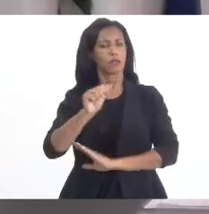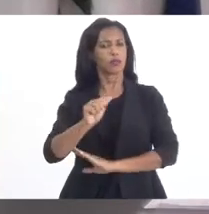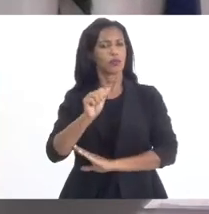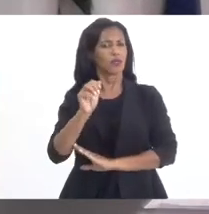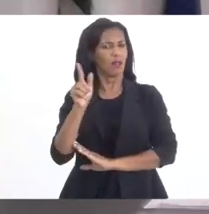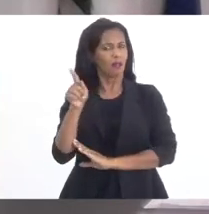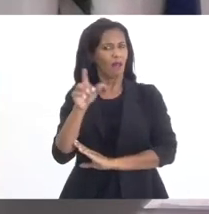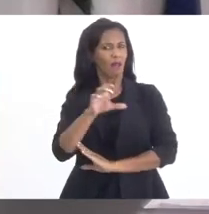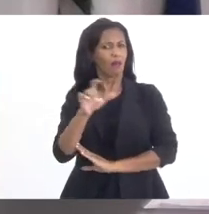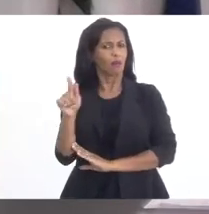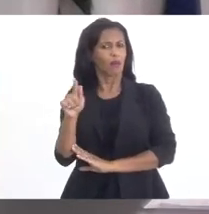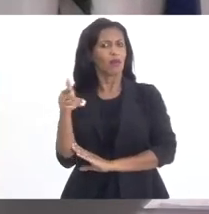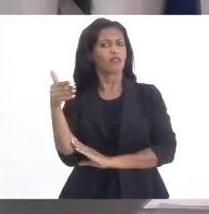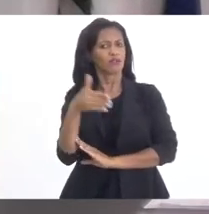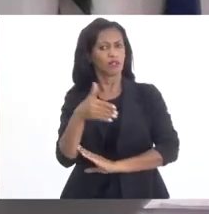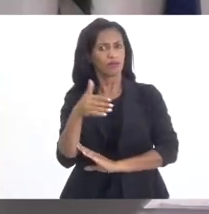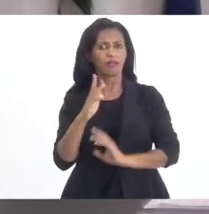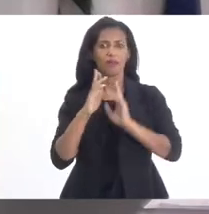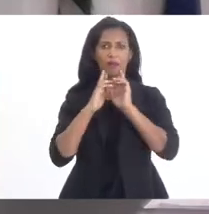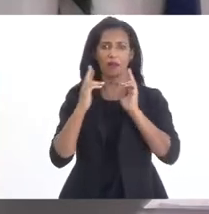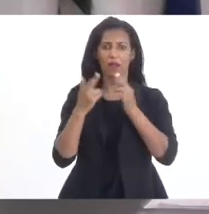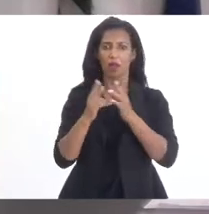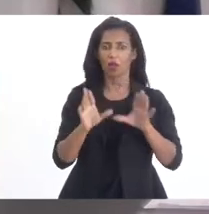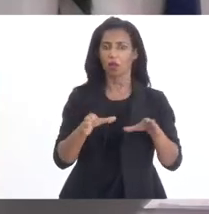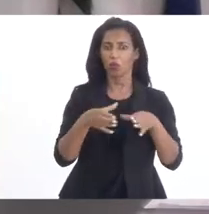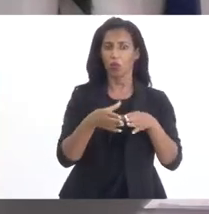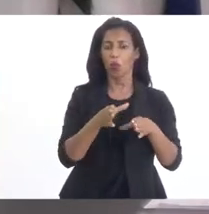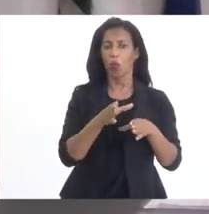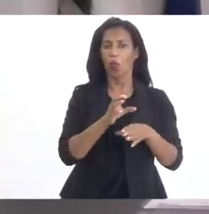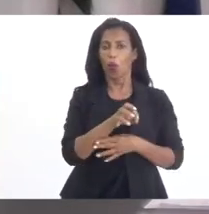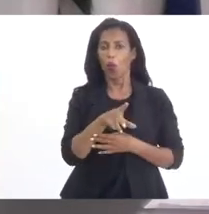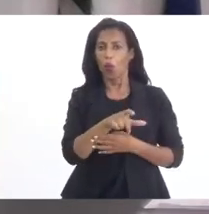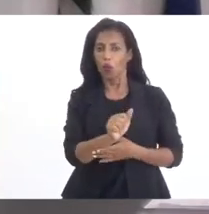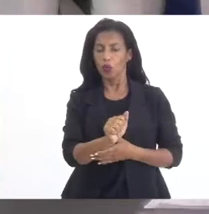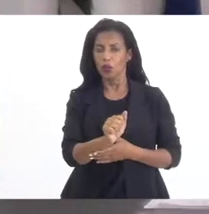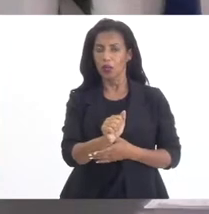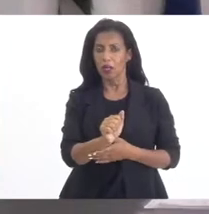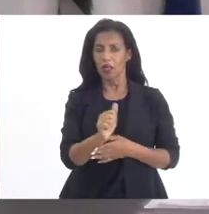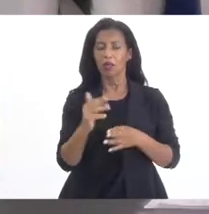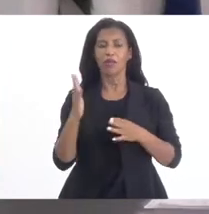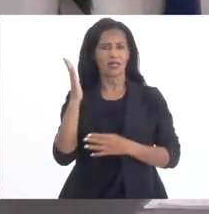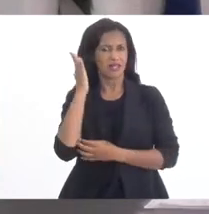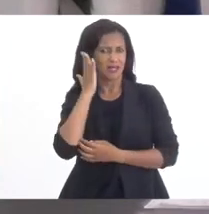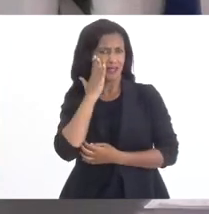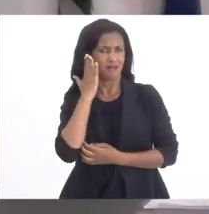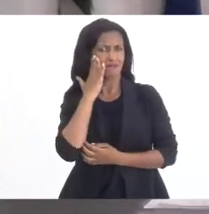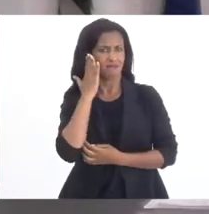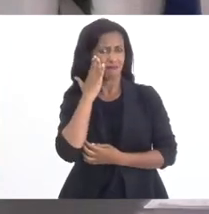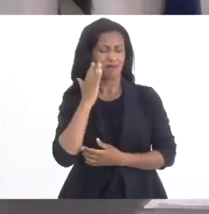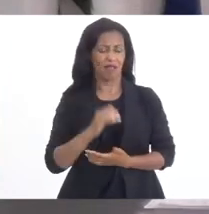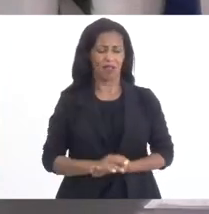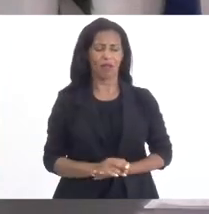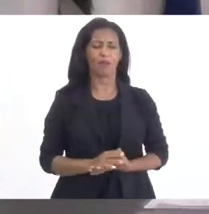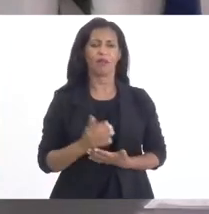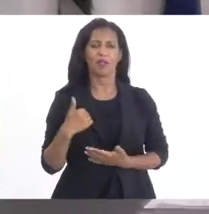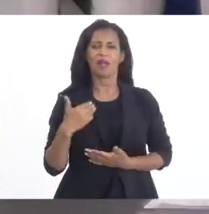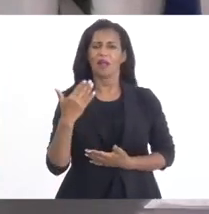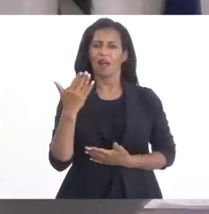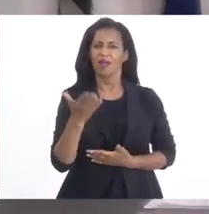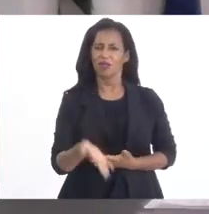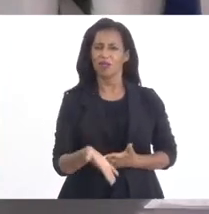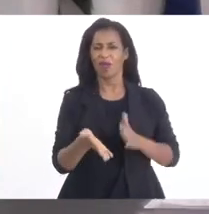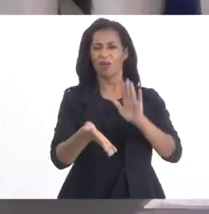que frequenta as reuniões do Conselho de Segurança do 40º Batalhão sabe disso. E lá já foi colocada essa